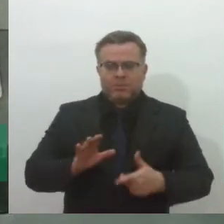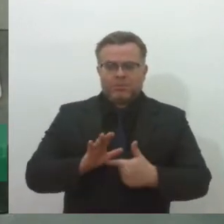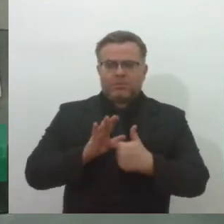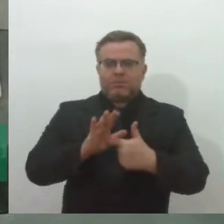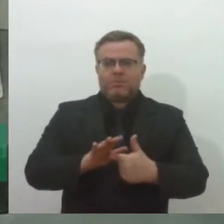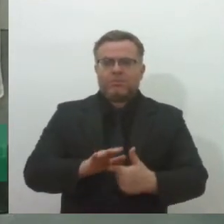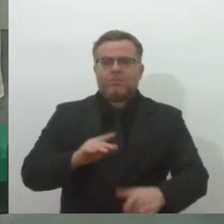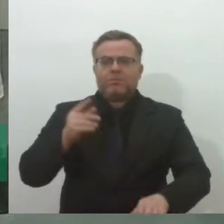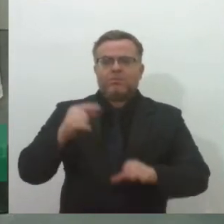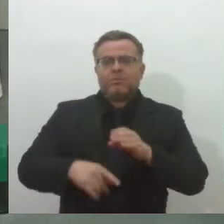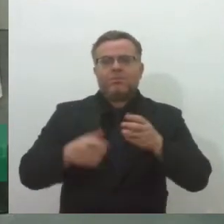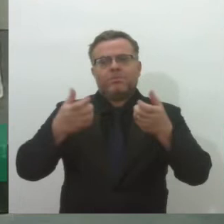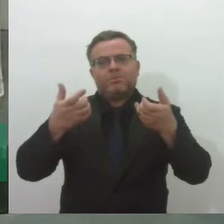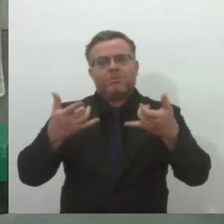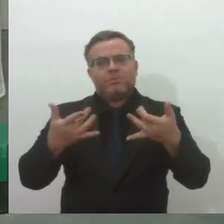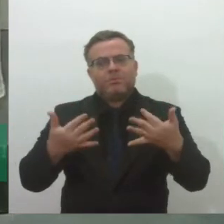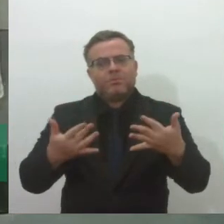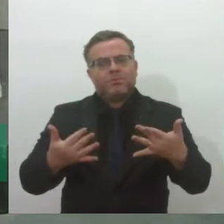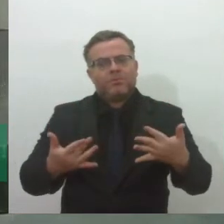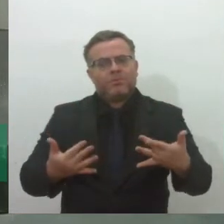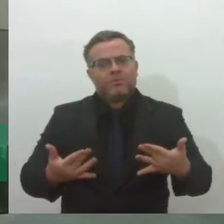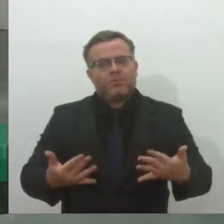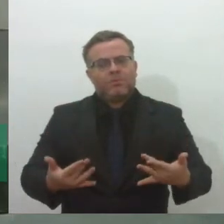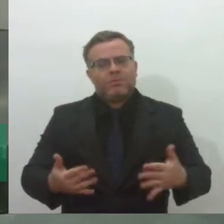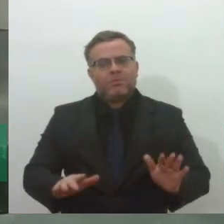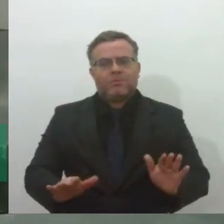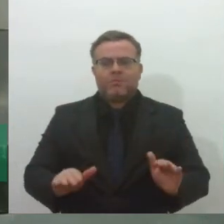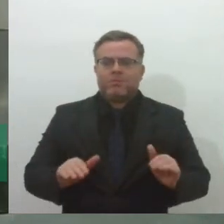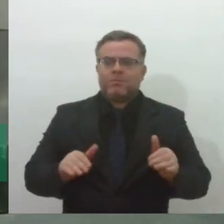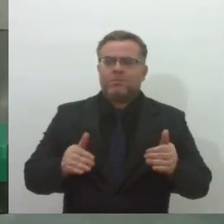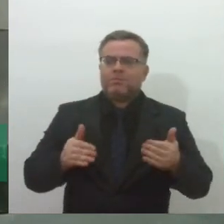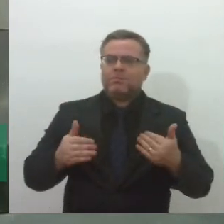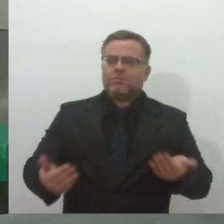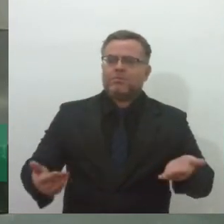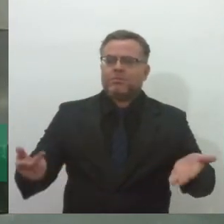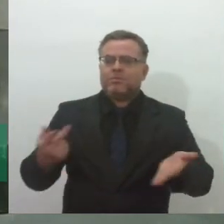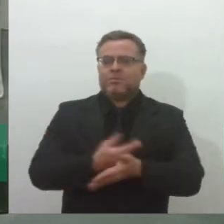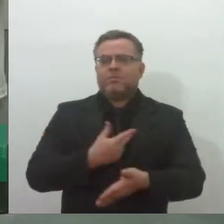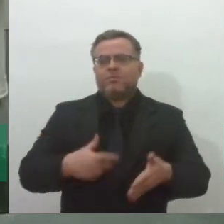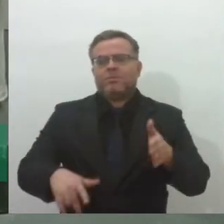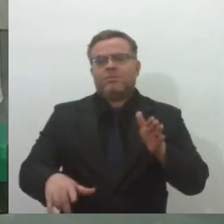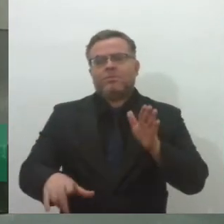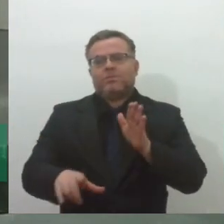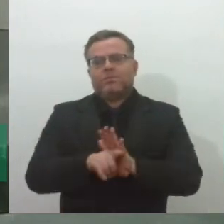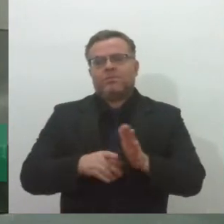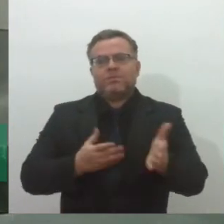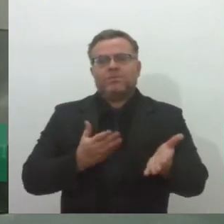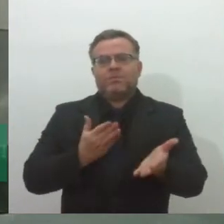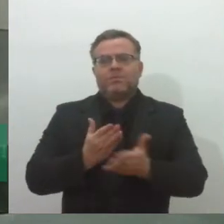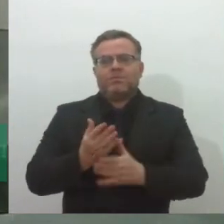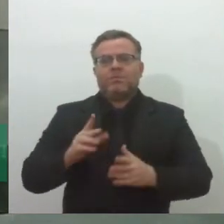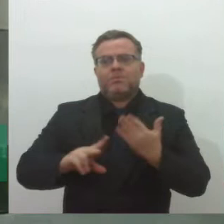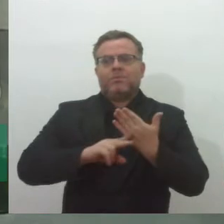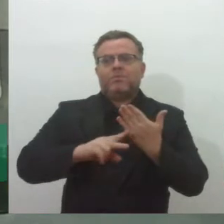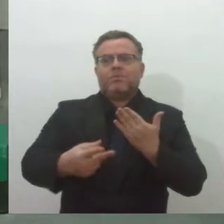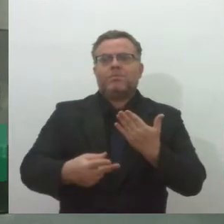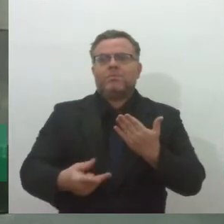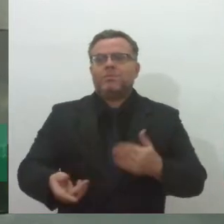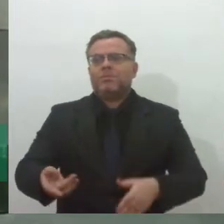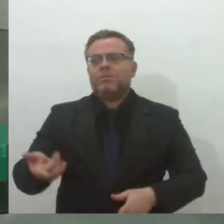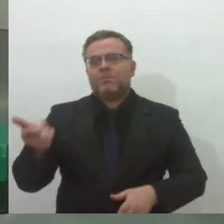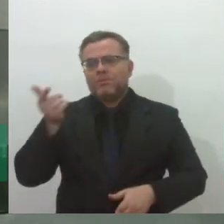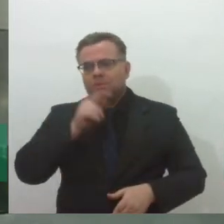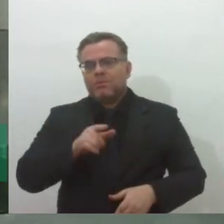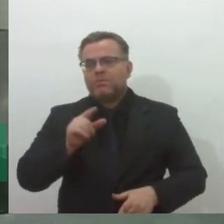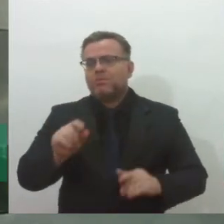gente aí, né, uma vez que isso vire lei, como os resultados poderão ser percebidos no extrato da